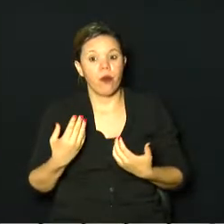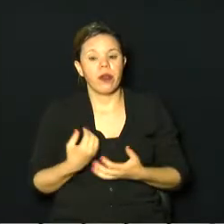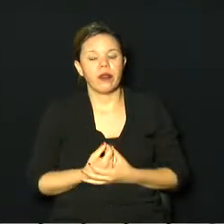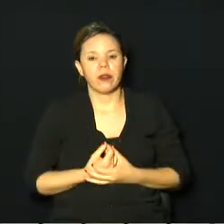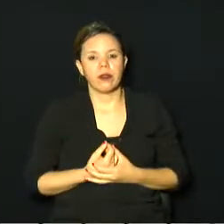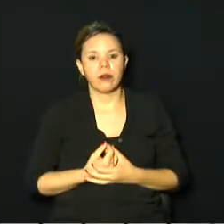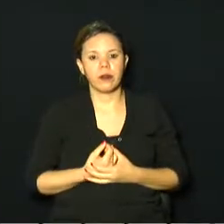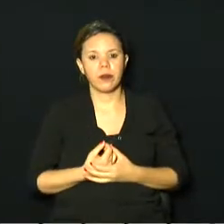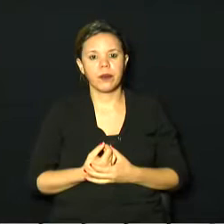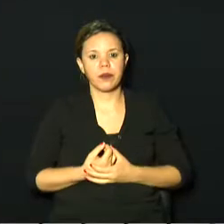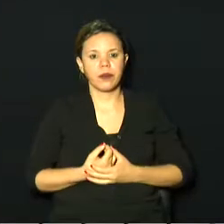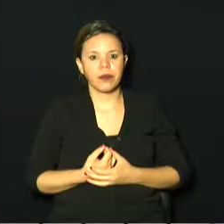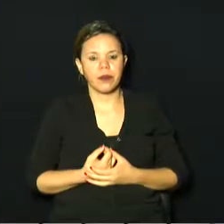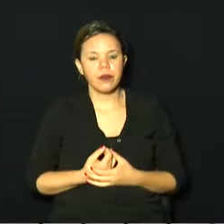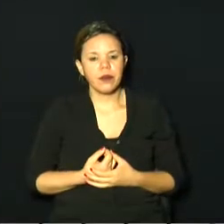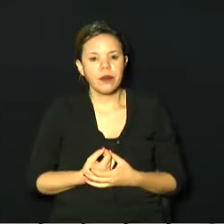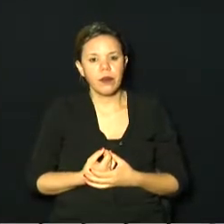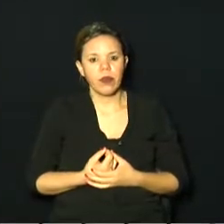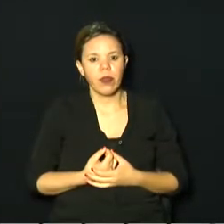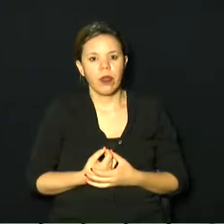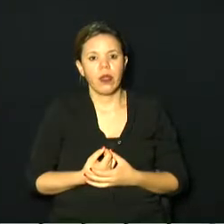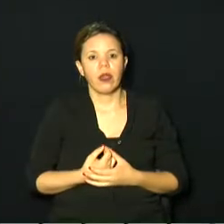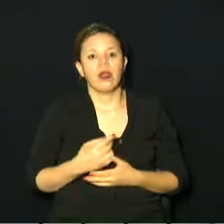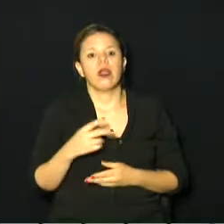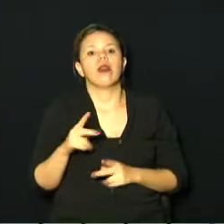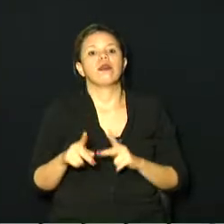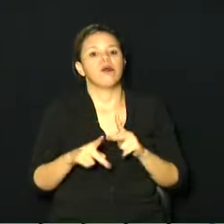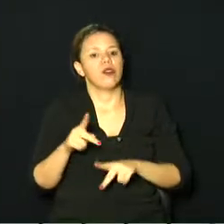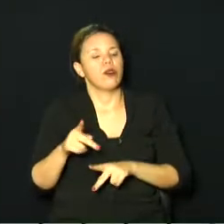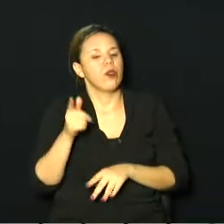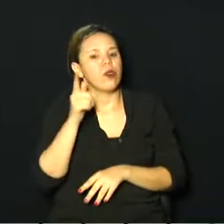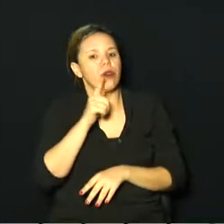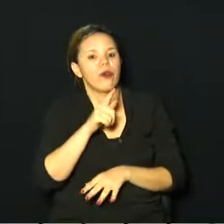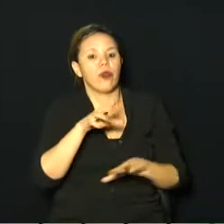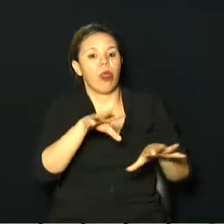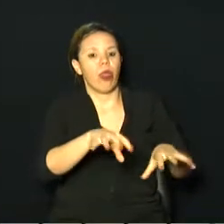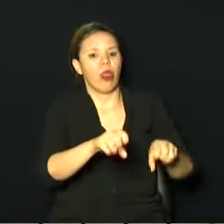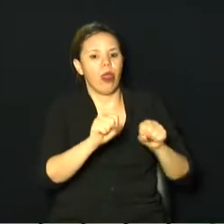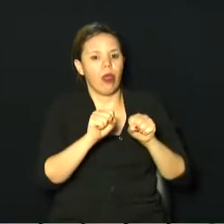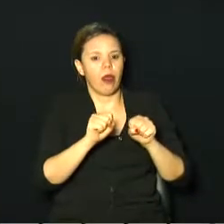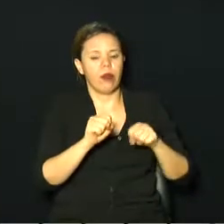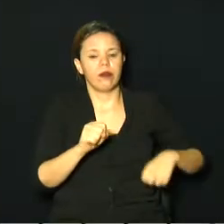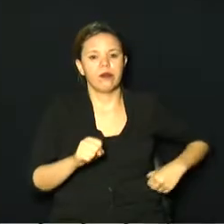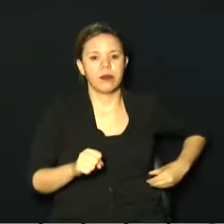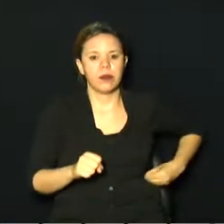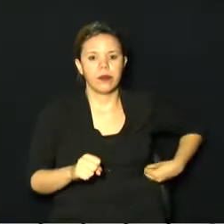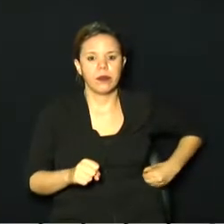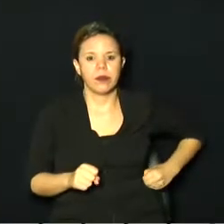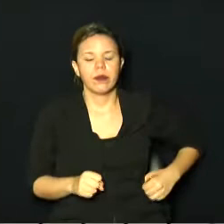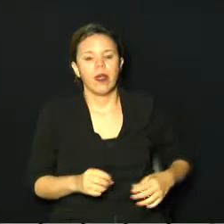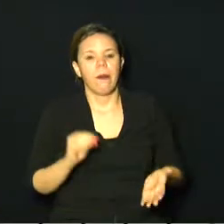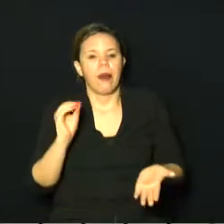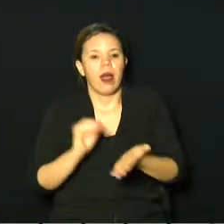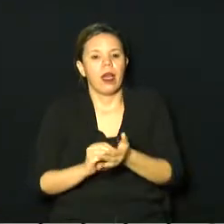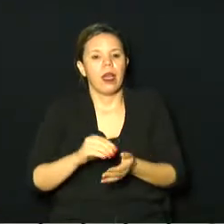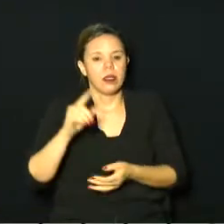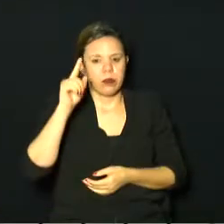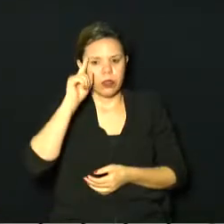ao à reintegração de posse desta ocupação marcada para o